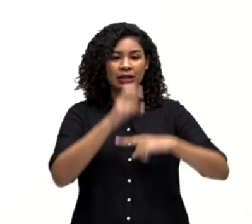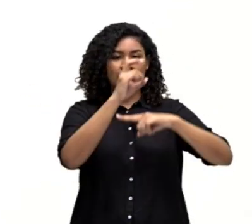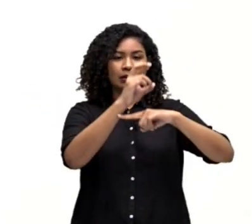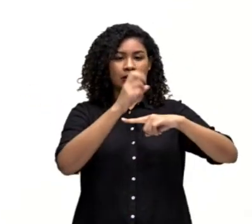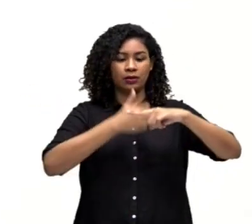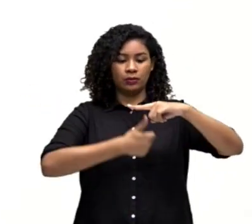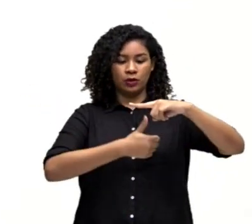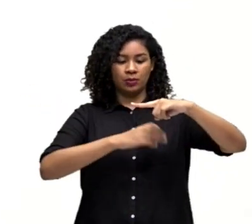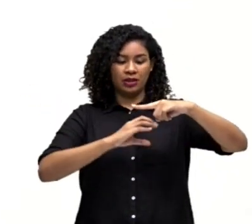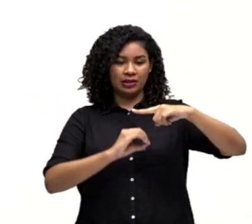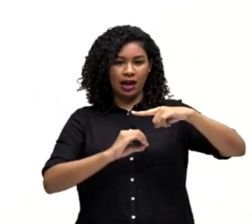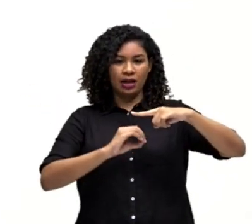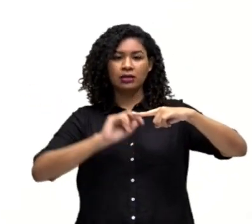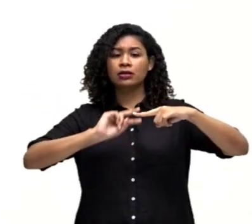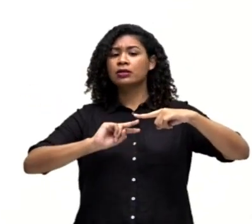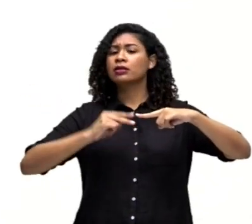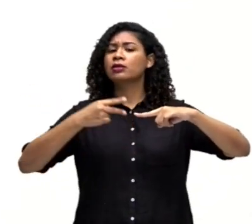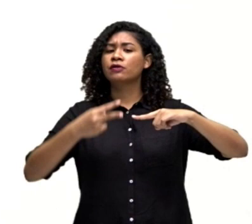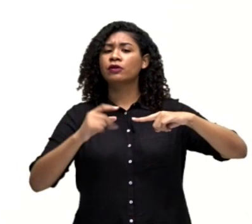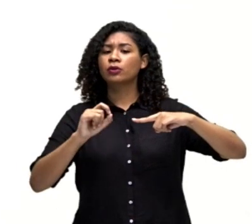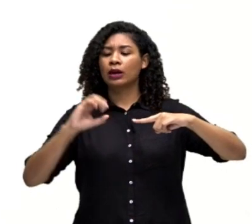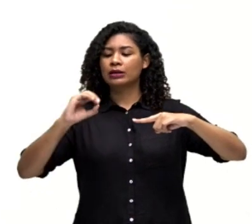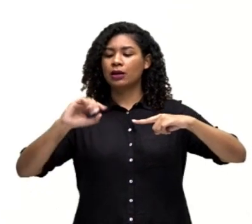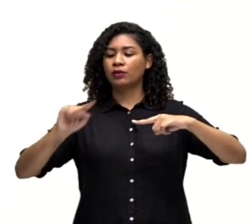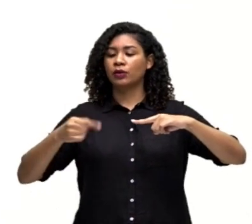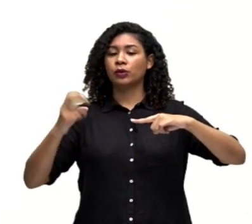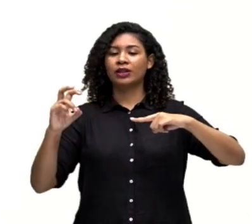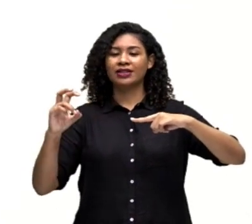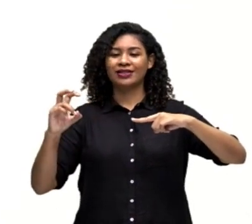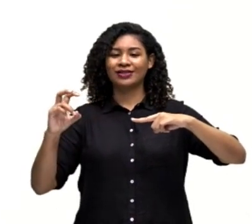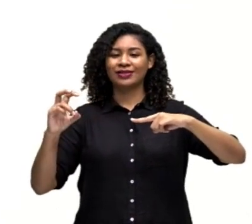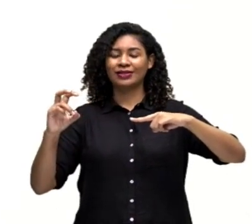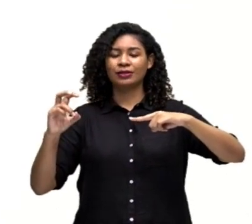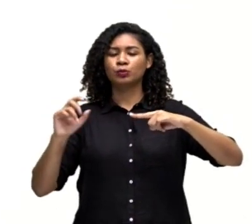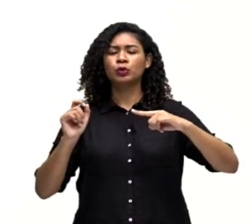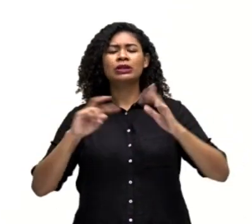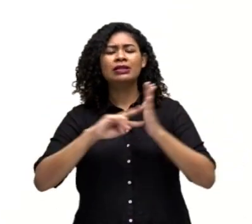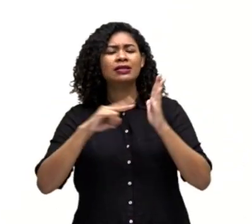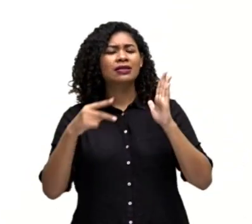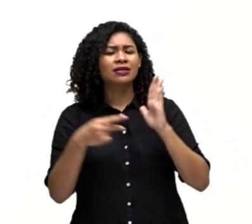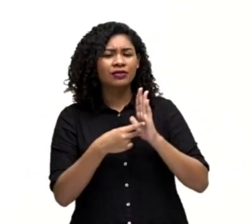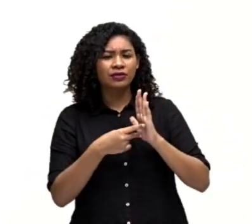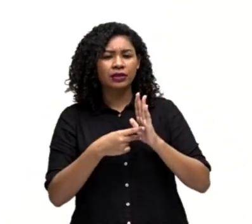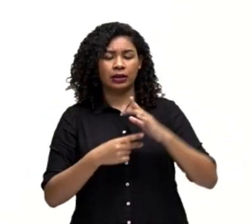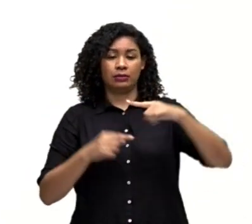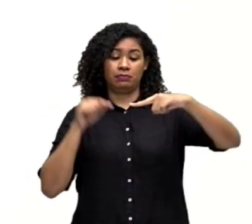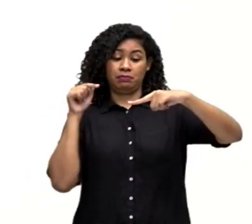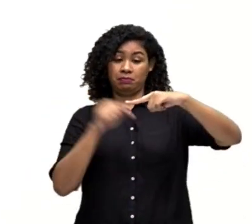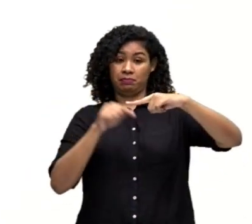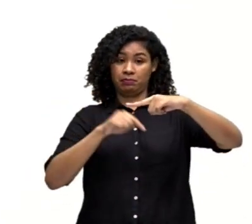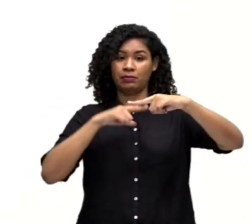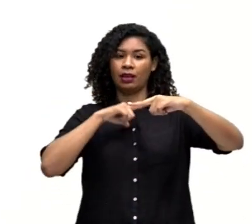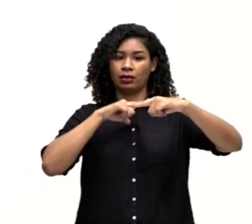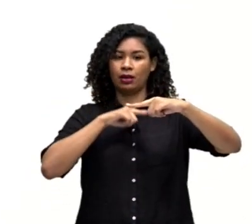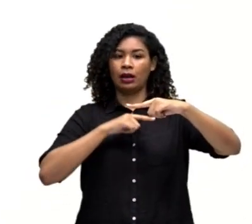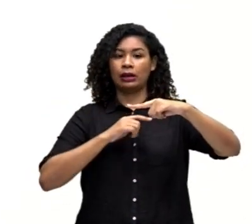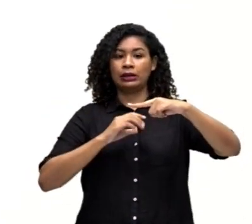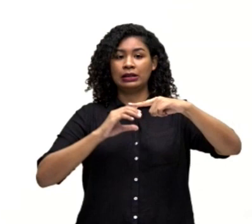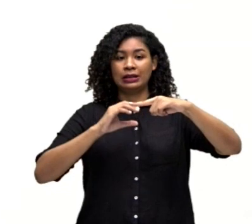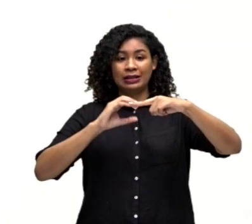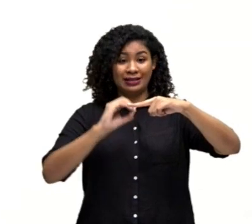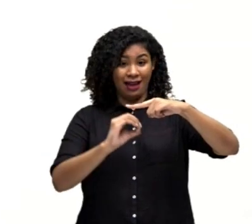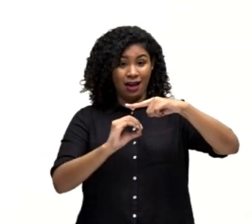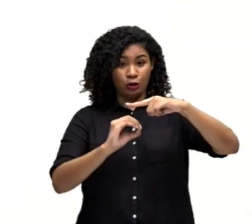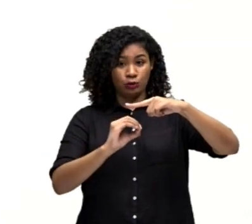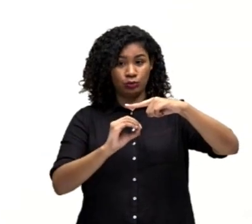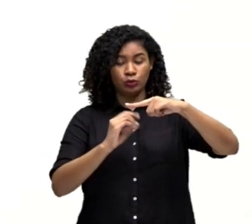10, que equivale a 0,5. Ou seja, se o nosso denominador possui um